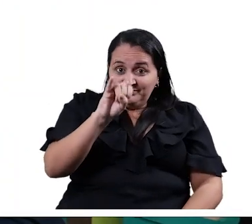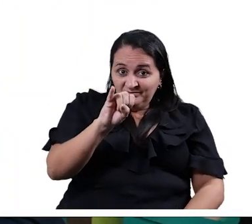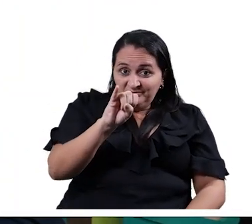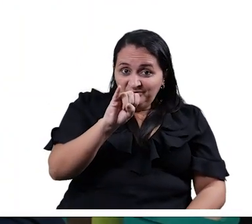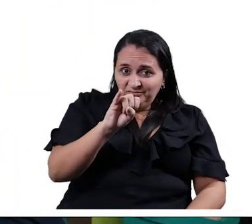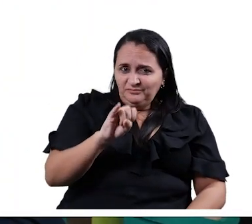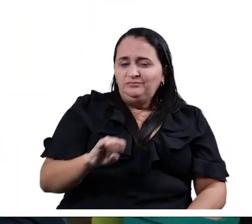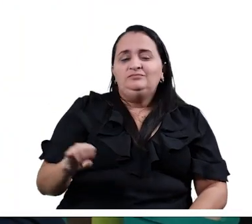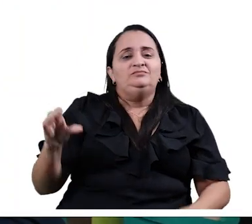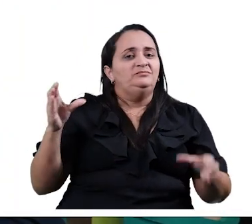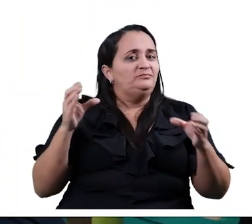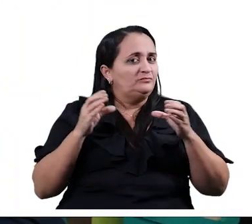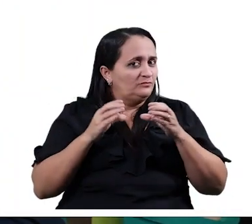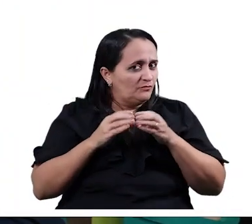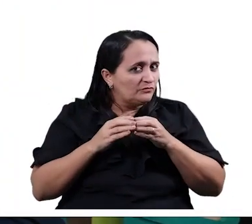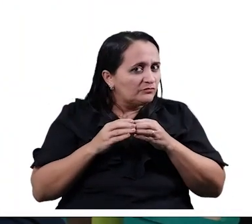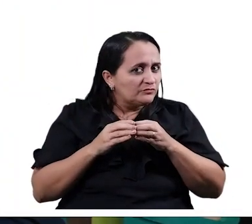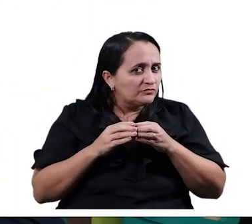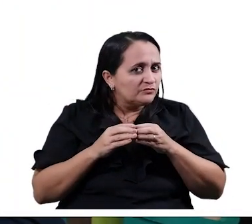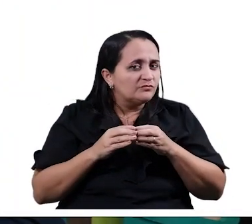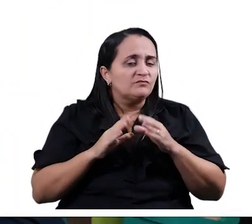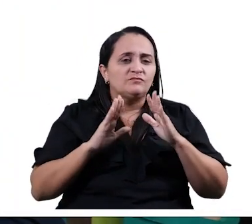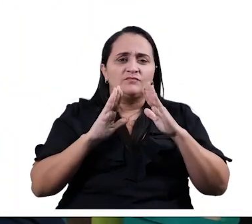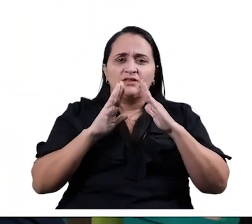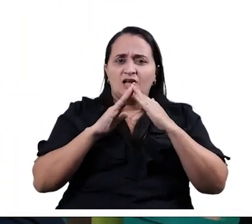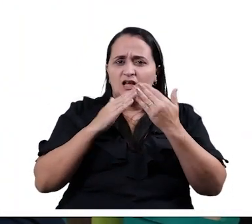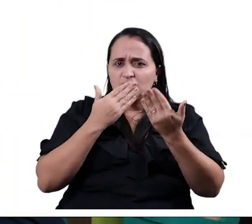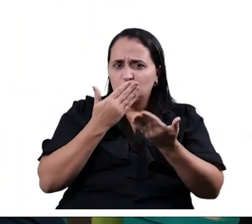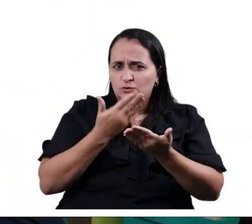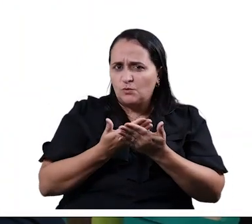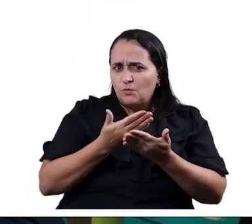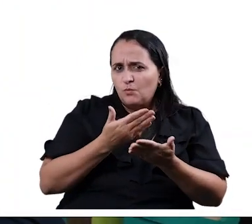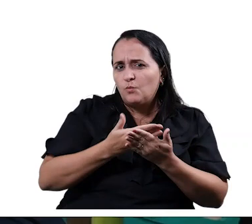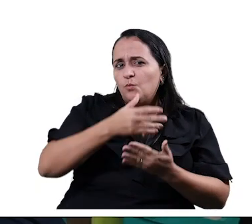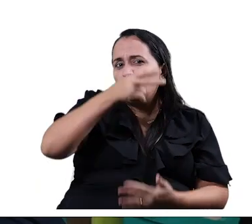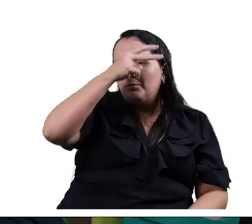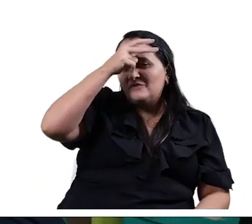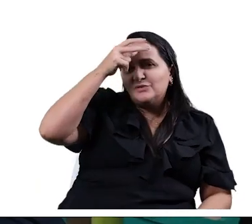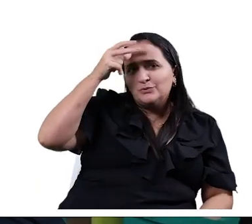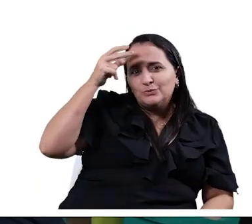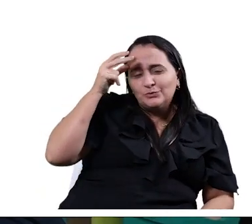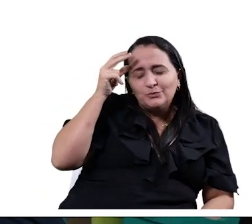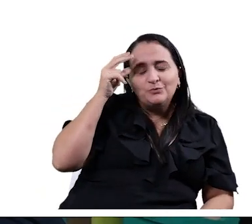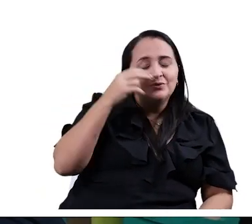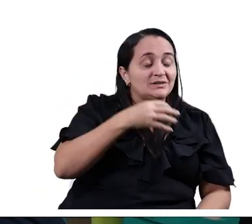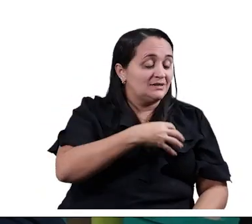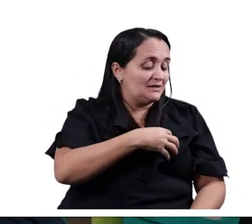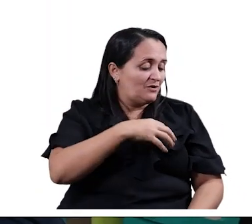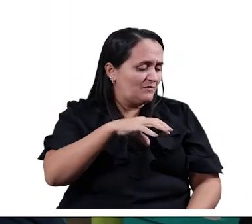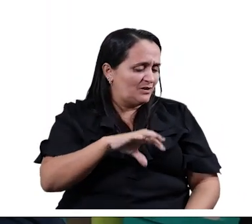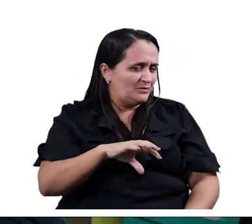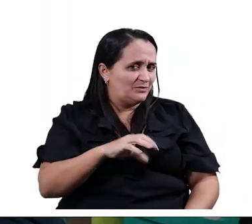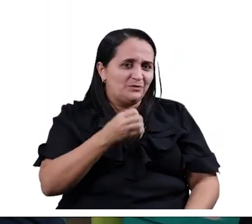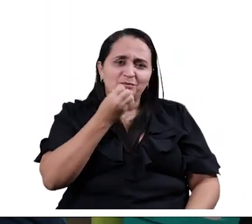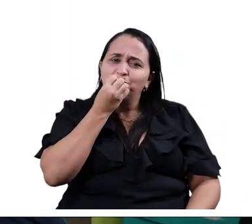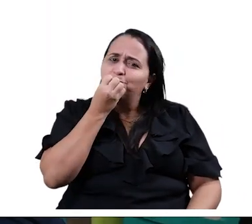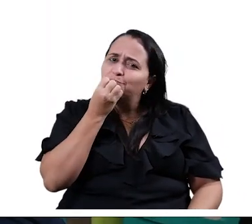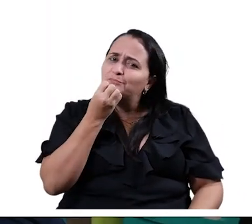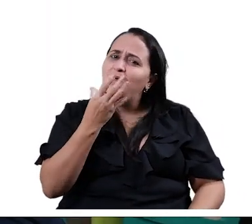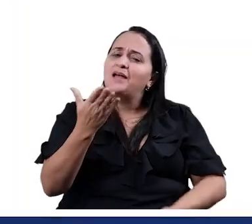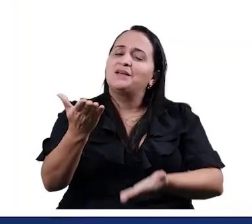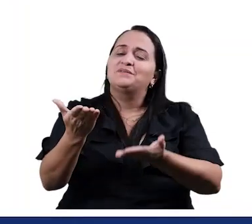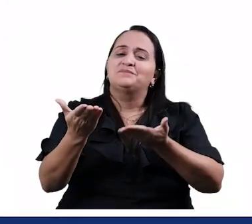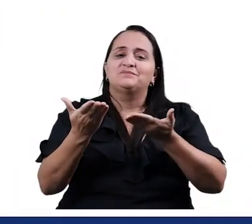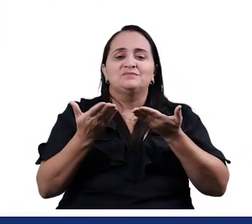faz parte do nosso 2º ciclo da Rede Municipal de Salvador, seja muito bem-vindo. E eu já começo com